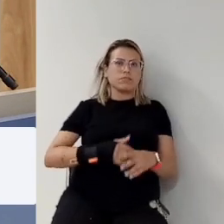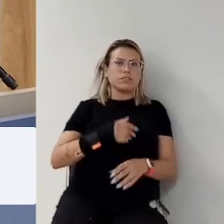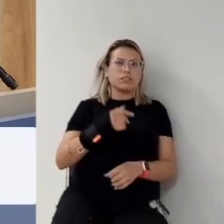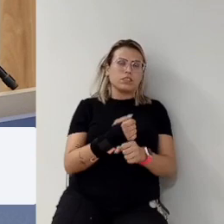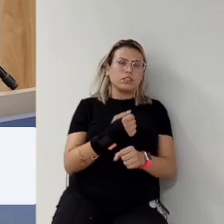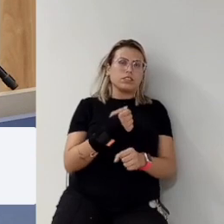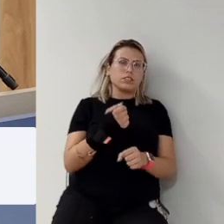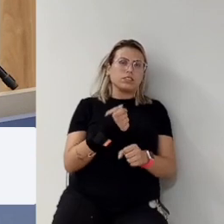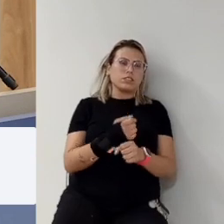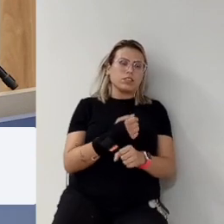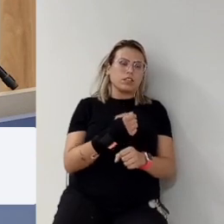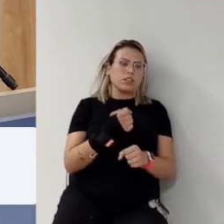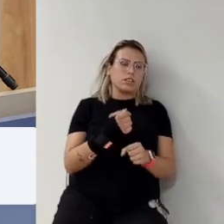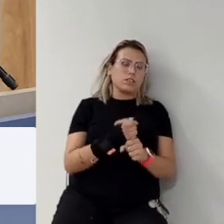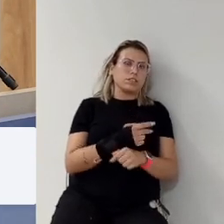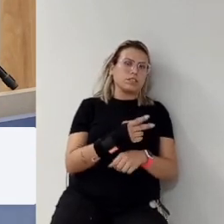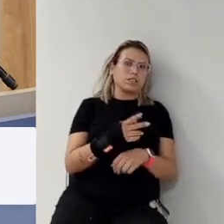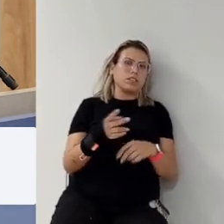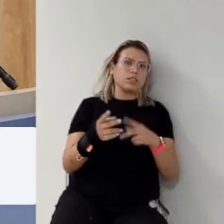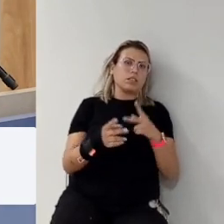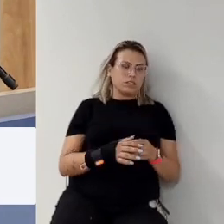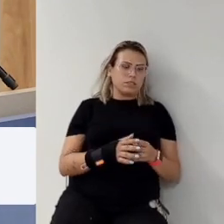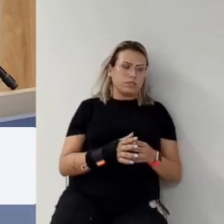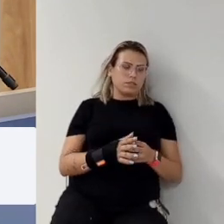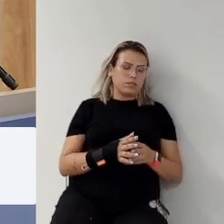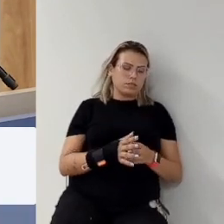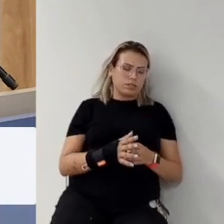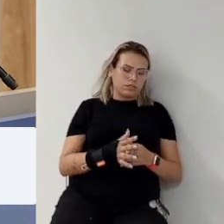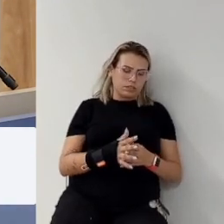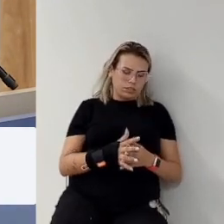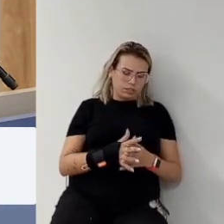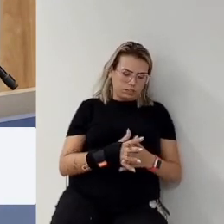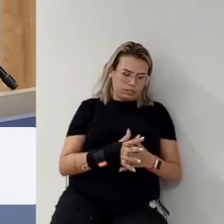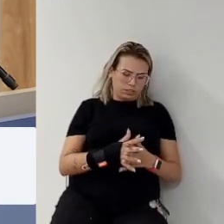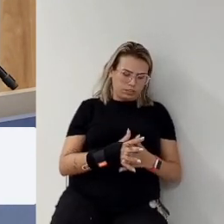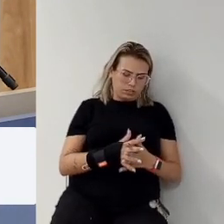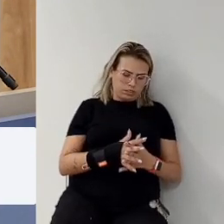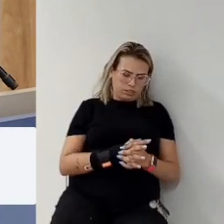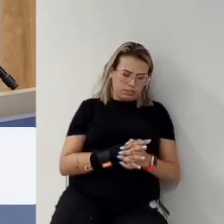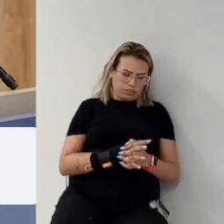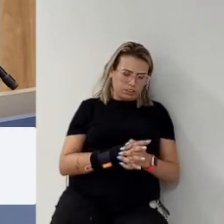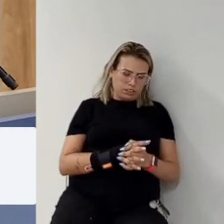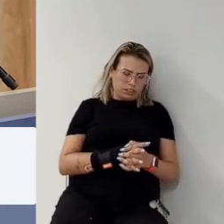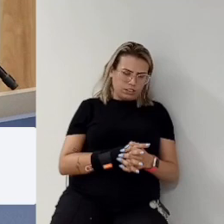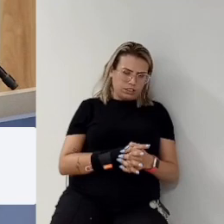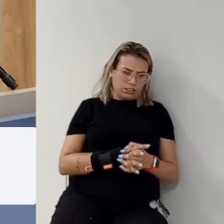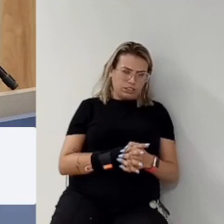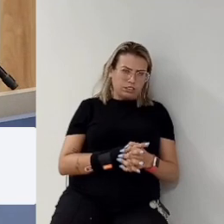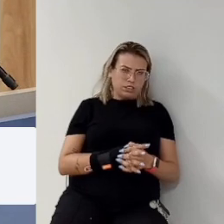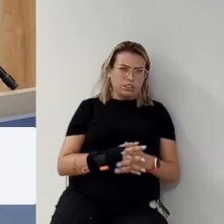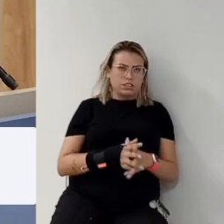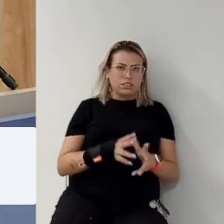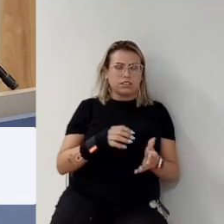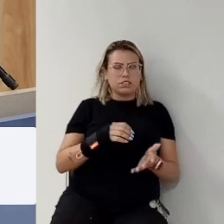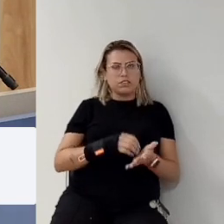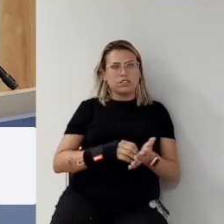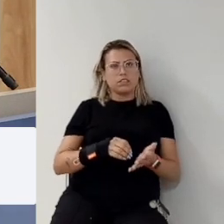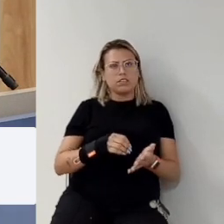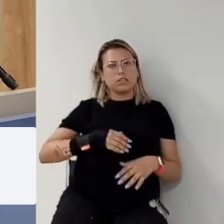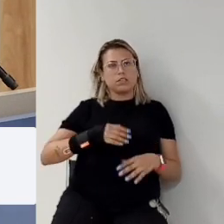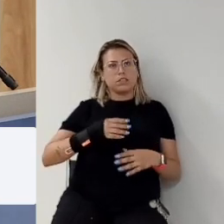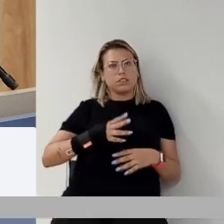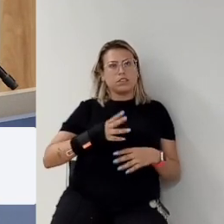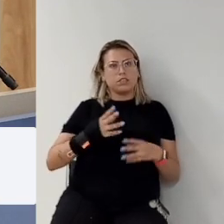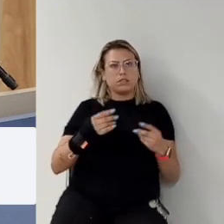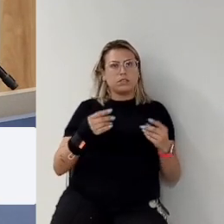ser a população falo com muita tranquilidade com muita tranquilidade e